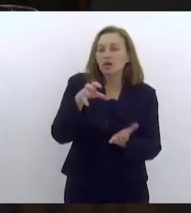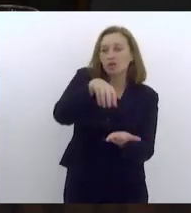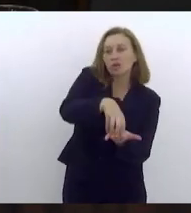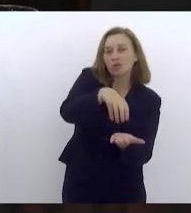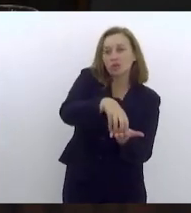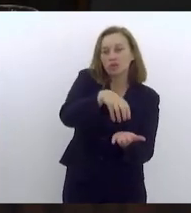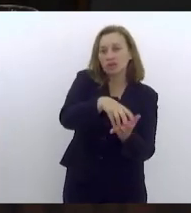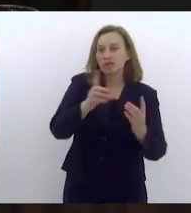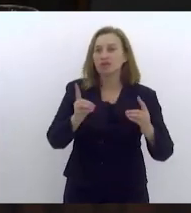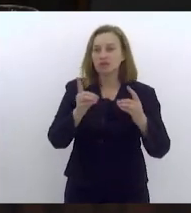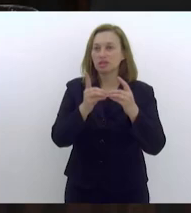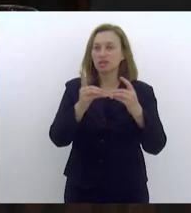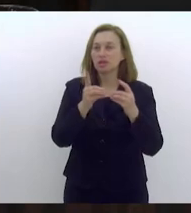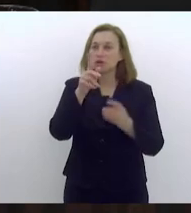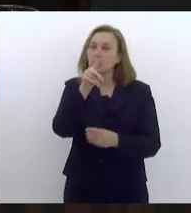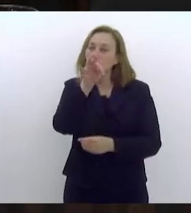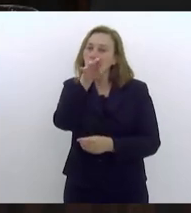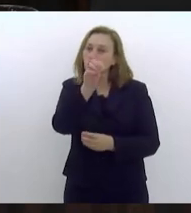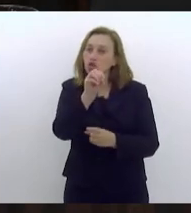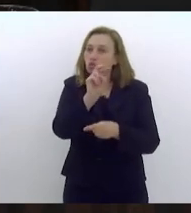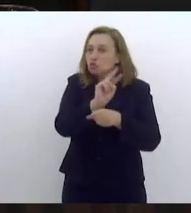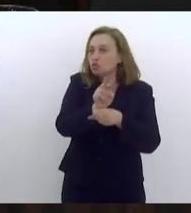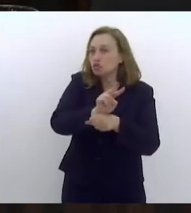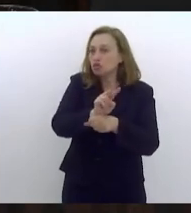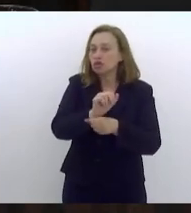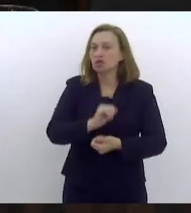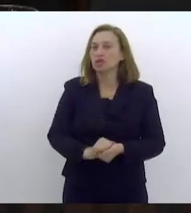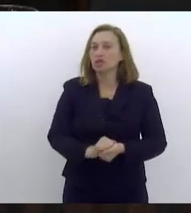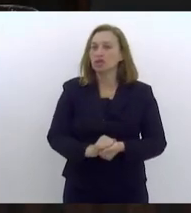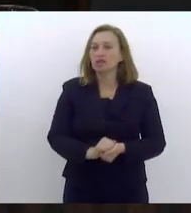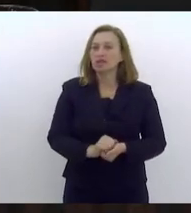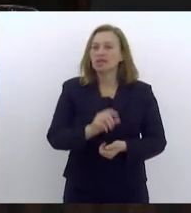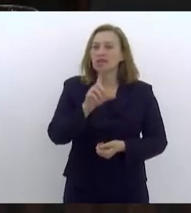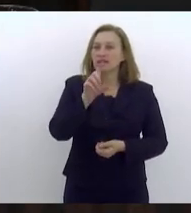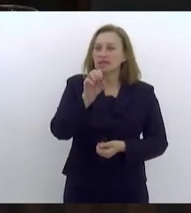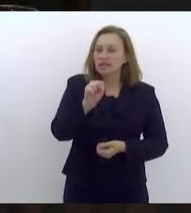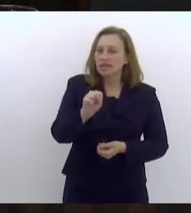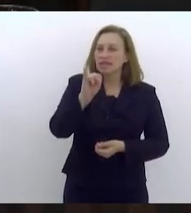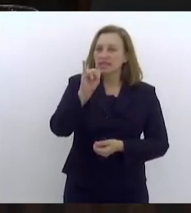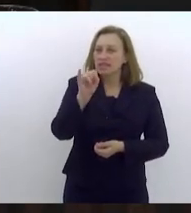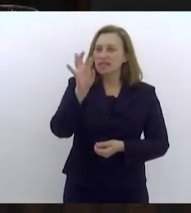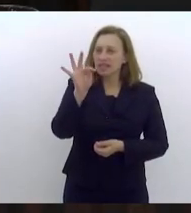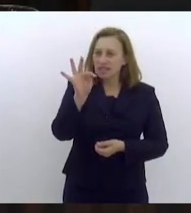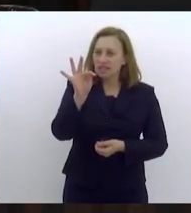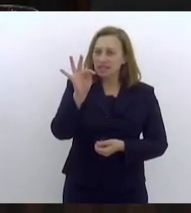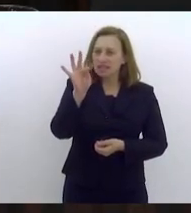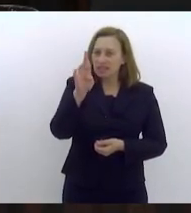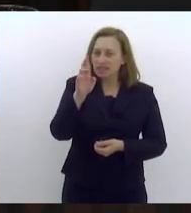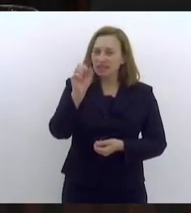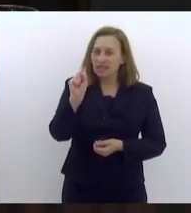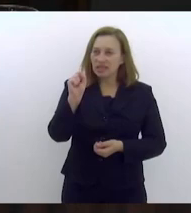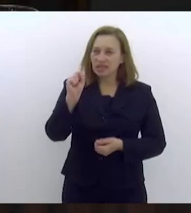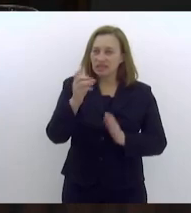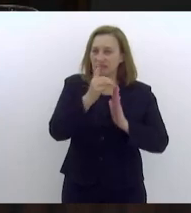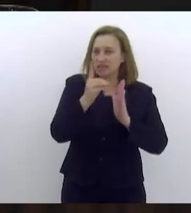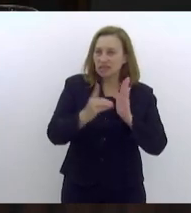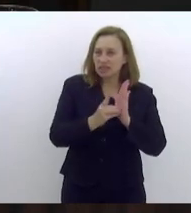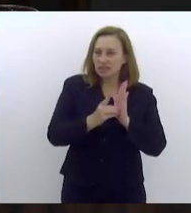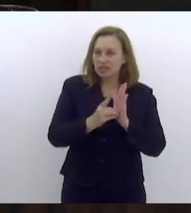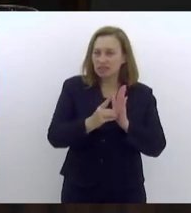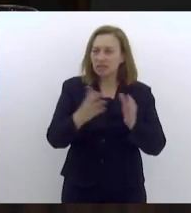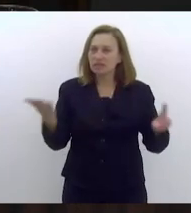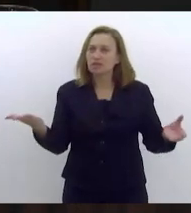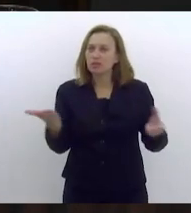em posto de vistoria nas Ciretrans e SACs do DETRAN para receber